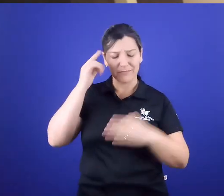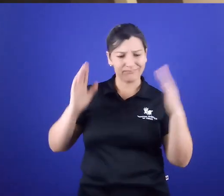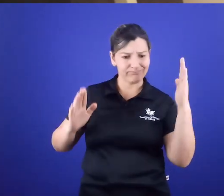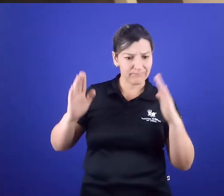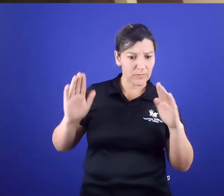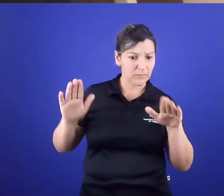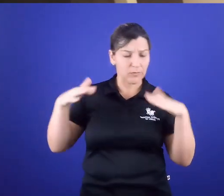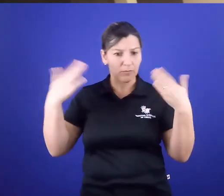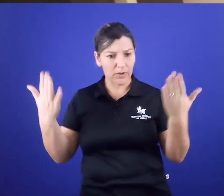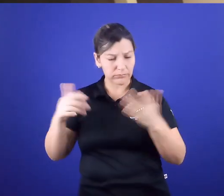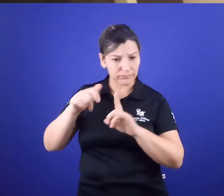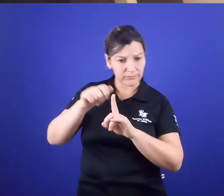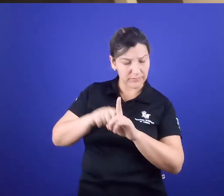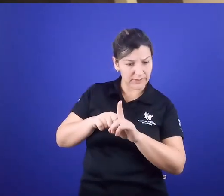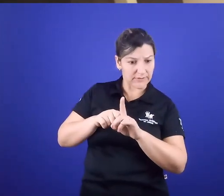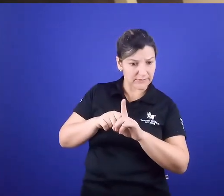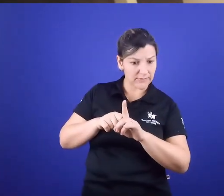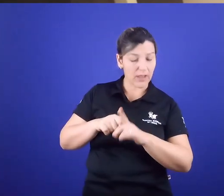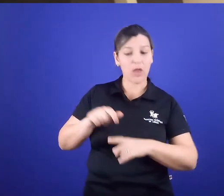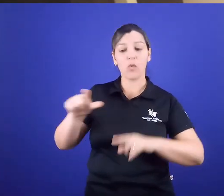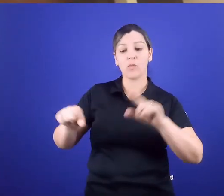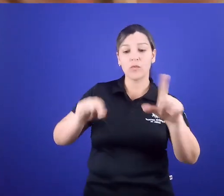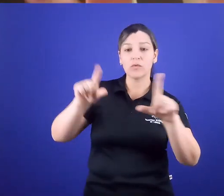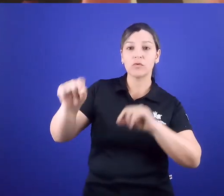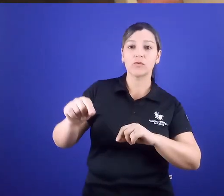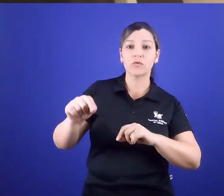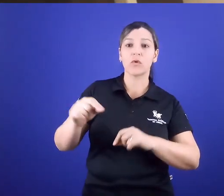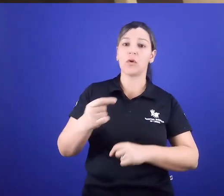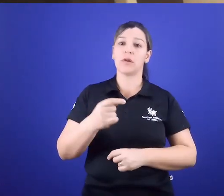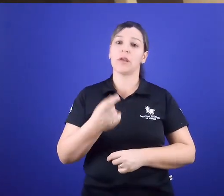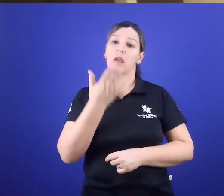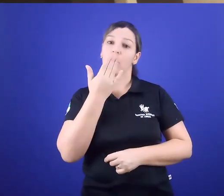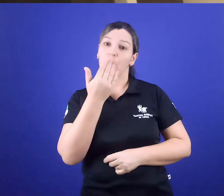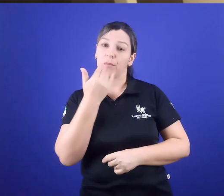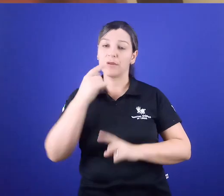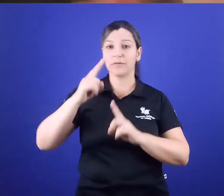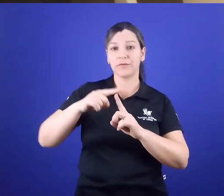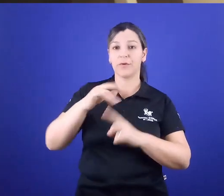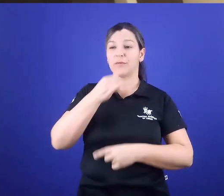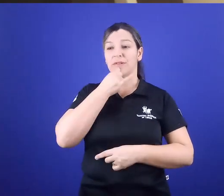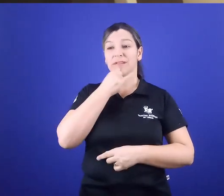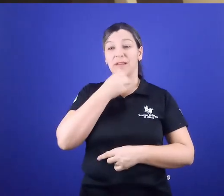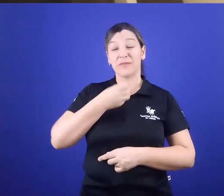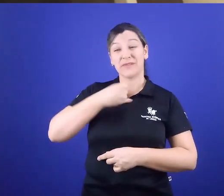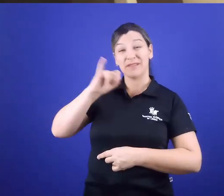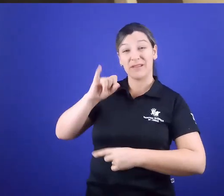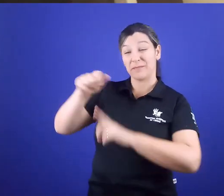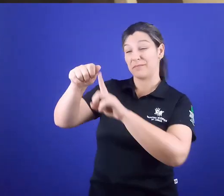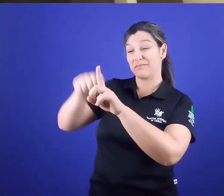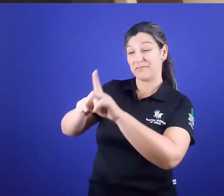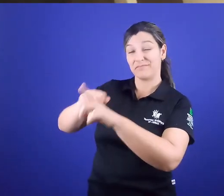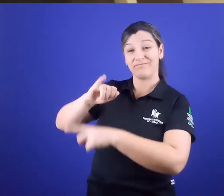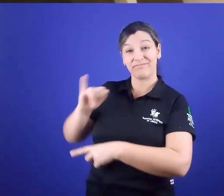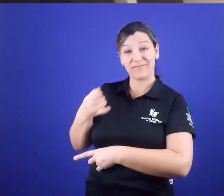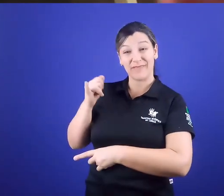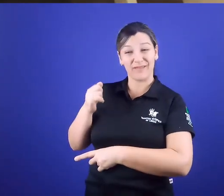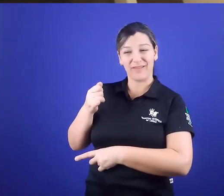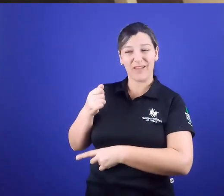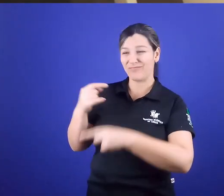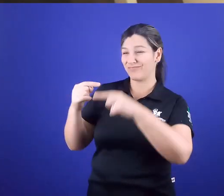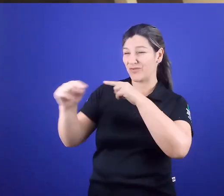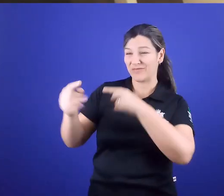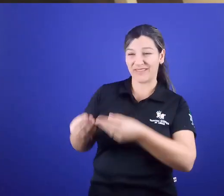você vai servir. Você não vai servir um caldo, por exemplo, num evento que vai acontecer em janeiro, porque não vai